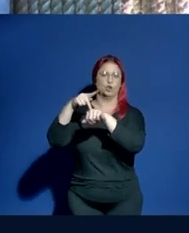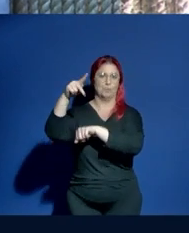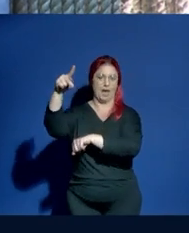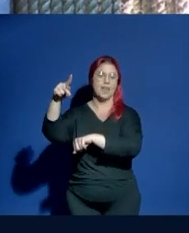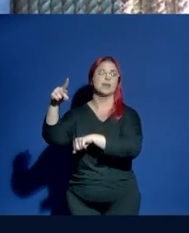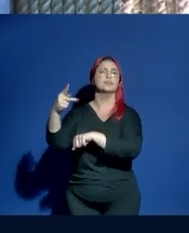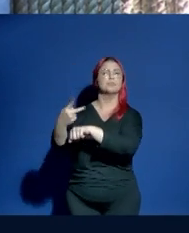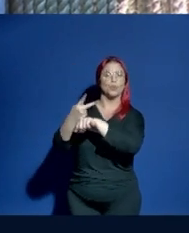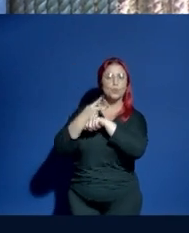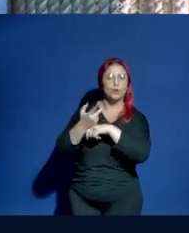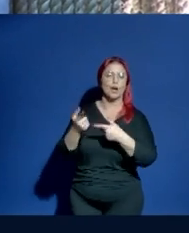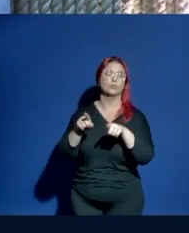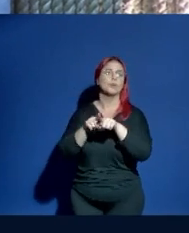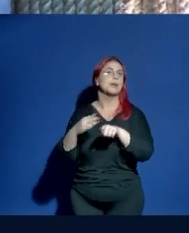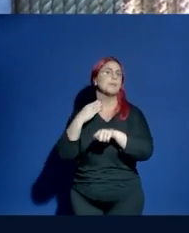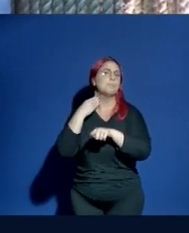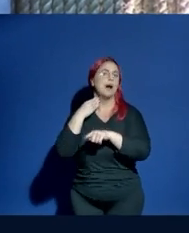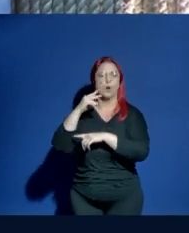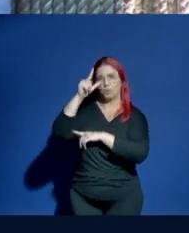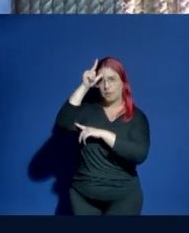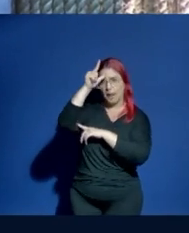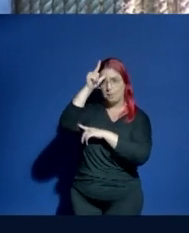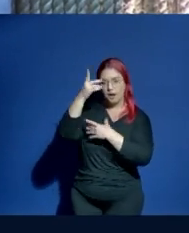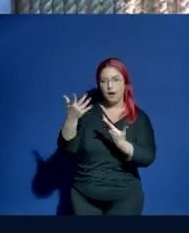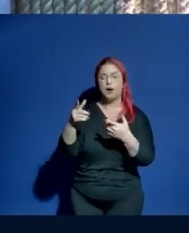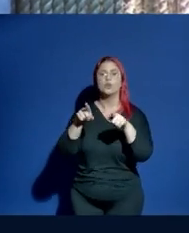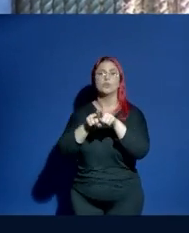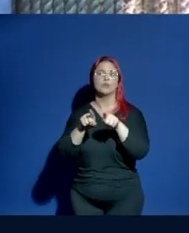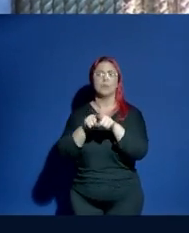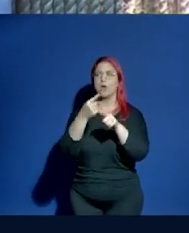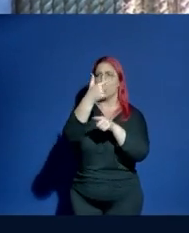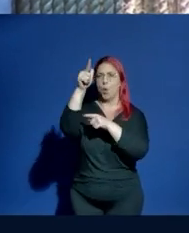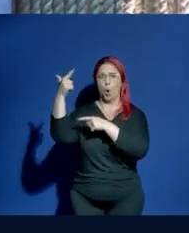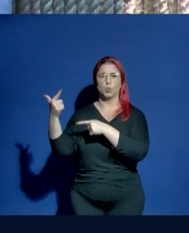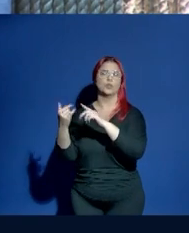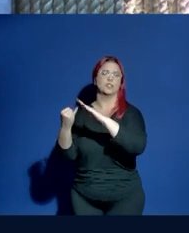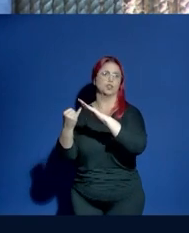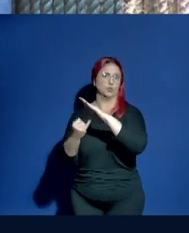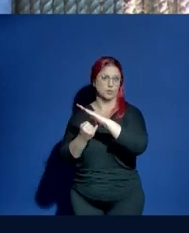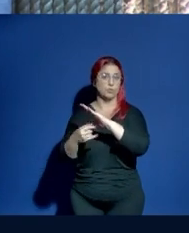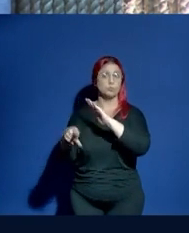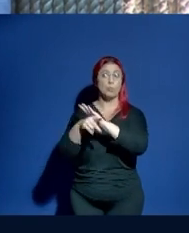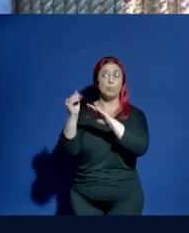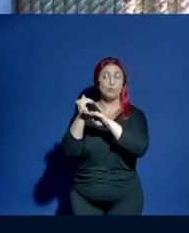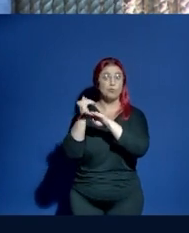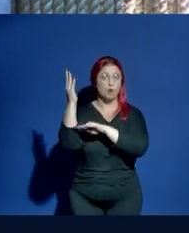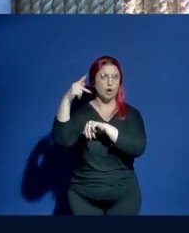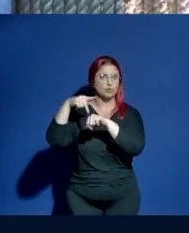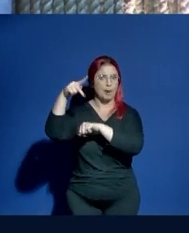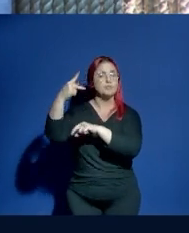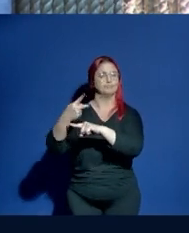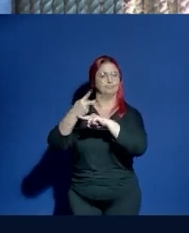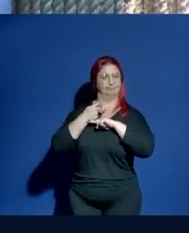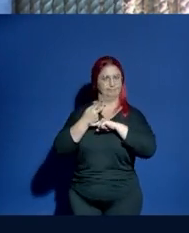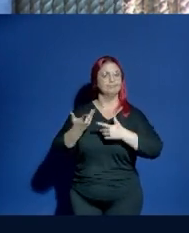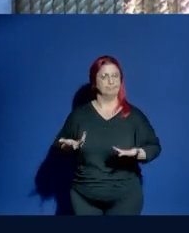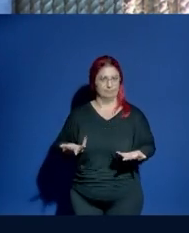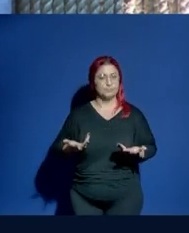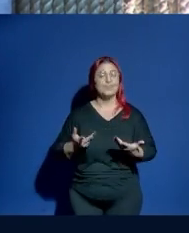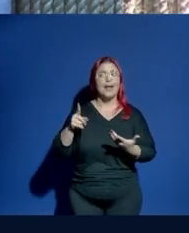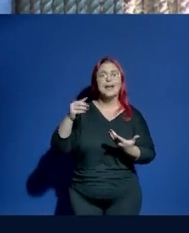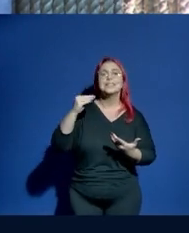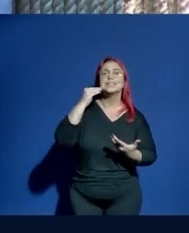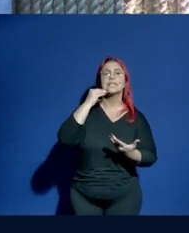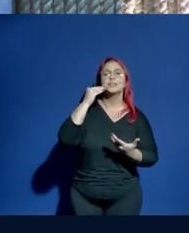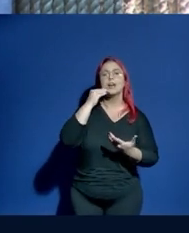o Tag que é o banco alemão propacou em instituições similares obviamente tentando